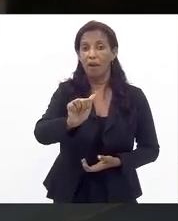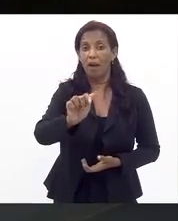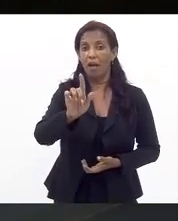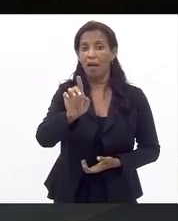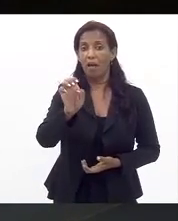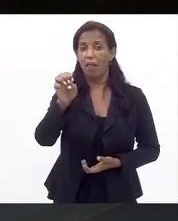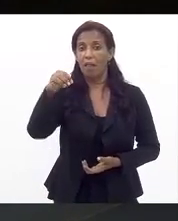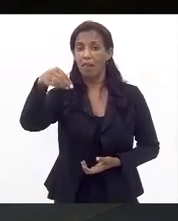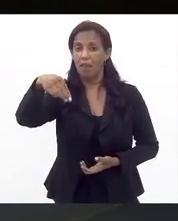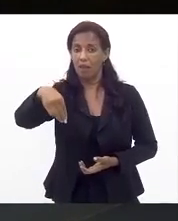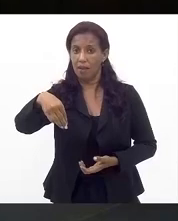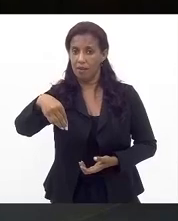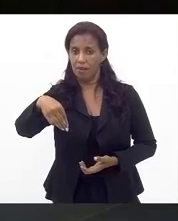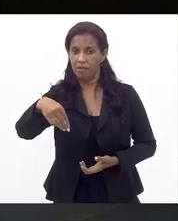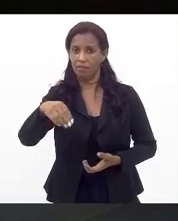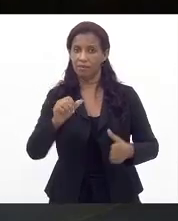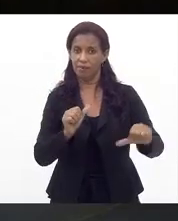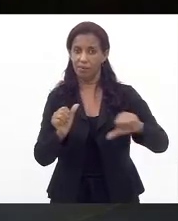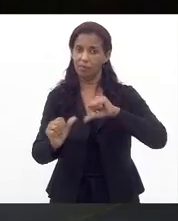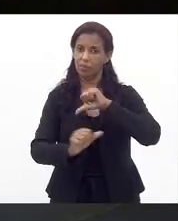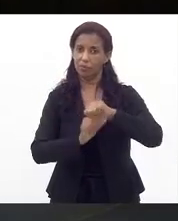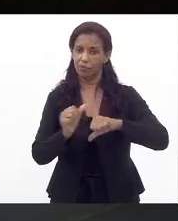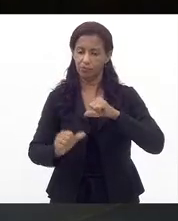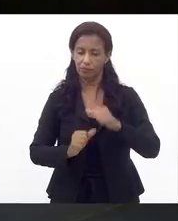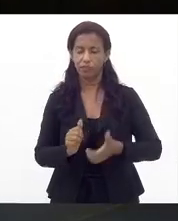ou é além